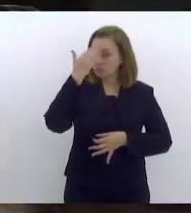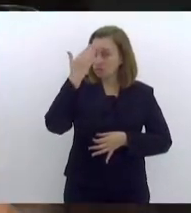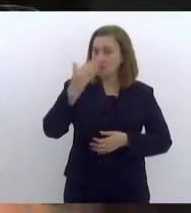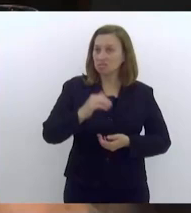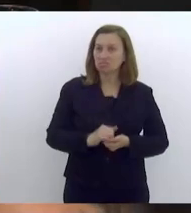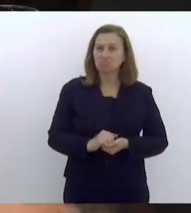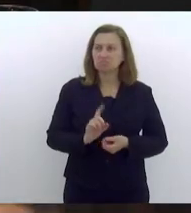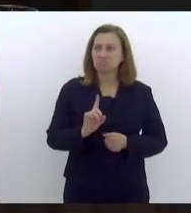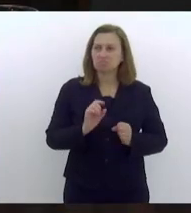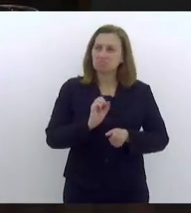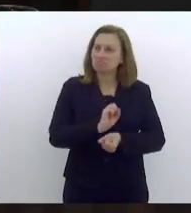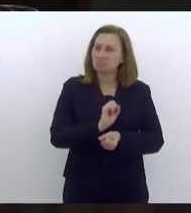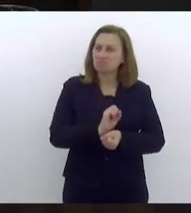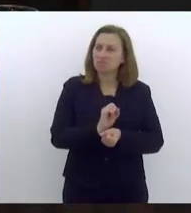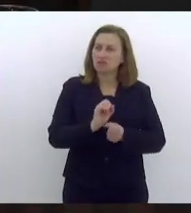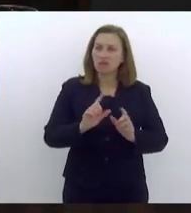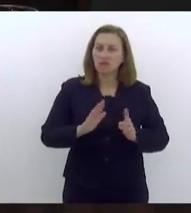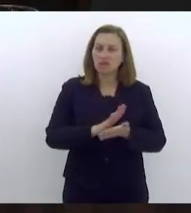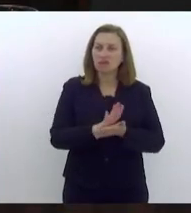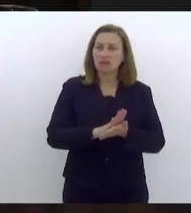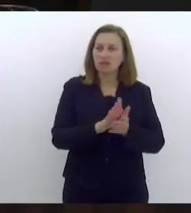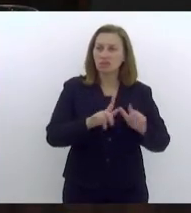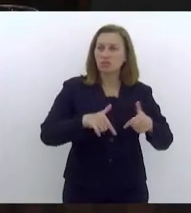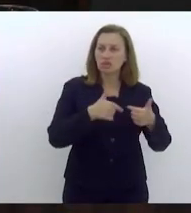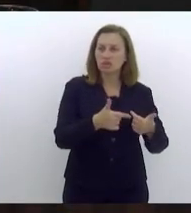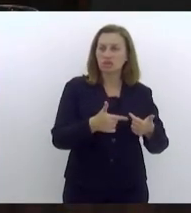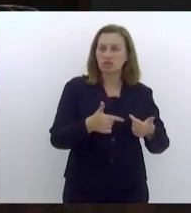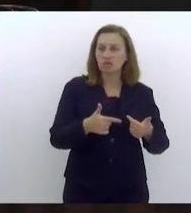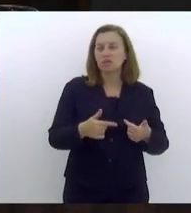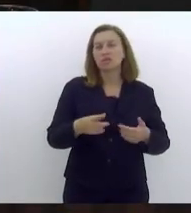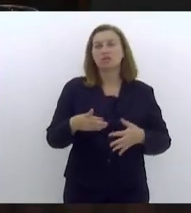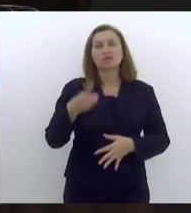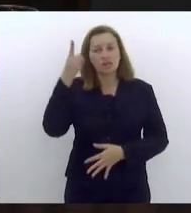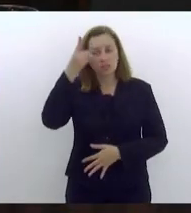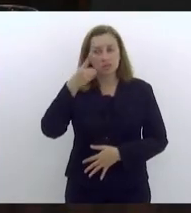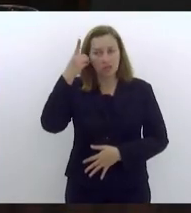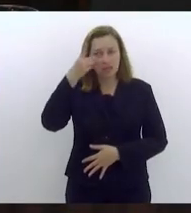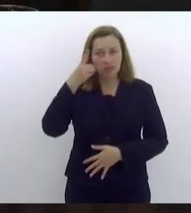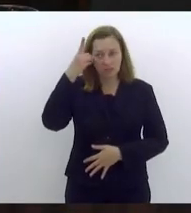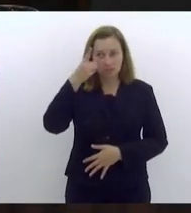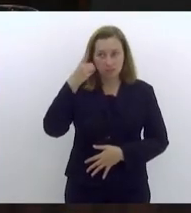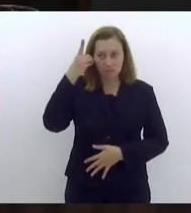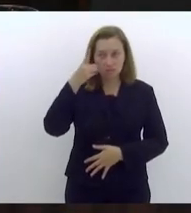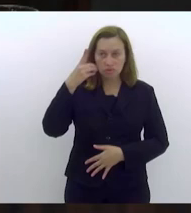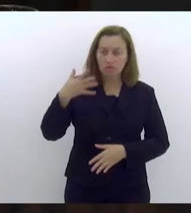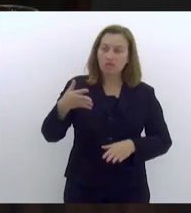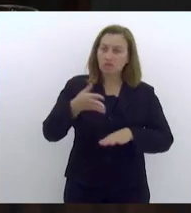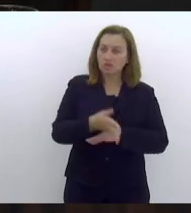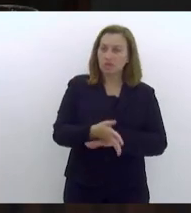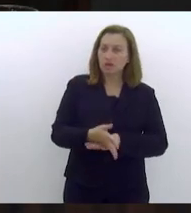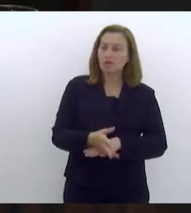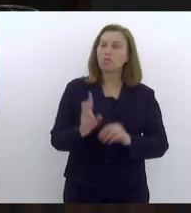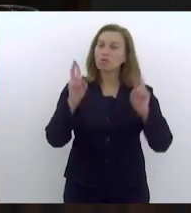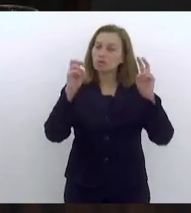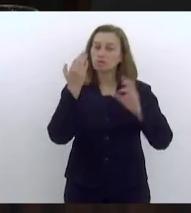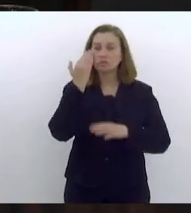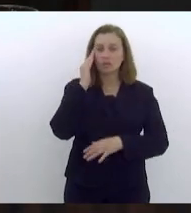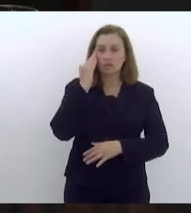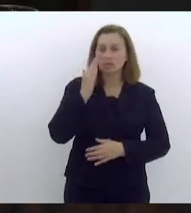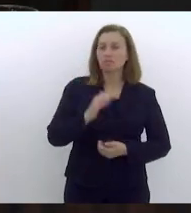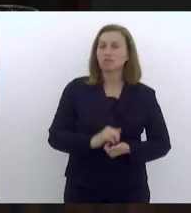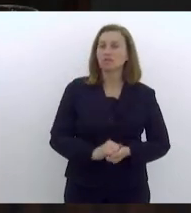era de esperar nenhuma outra atitude vindo dos deputados nobres que entraram nessa. Foi uma questão de